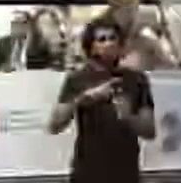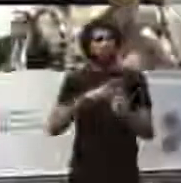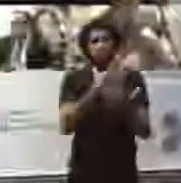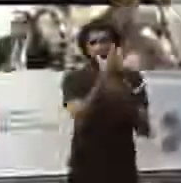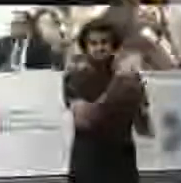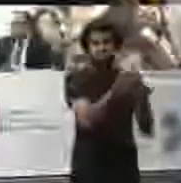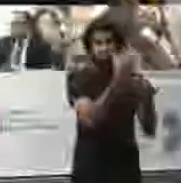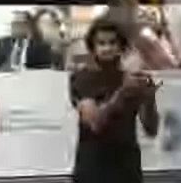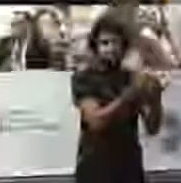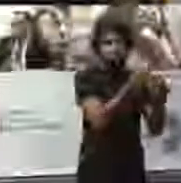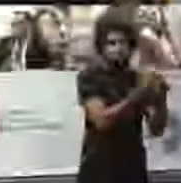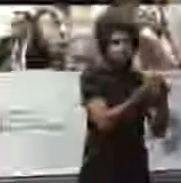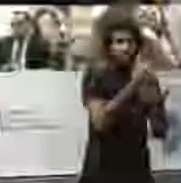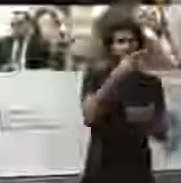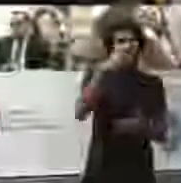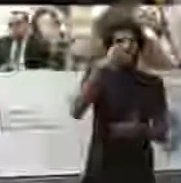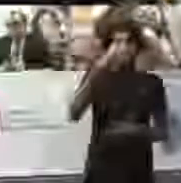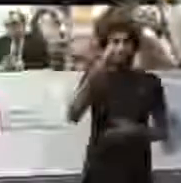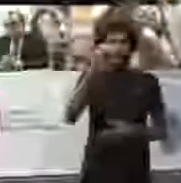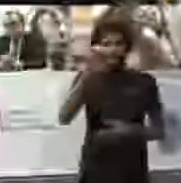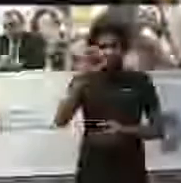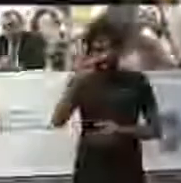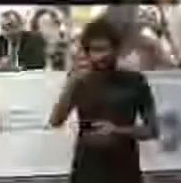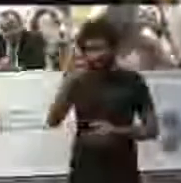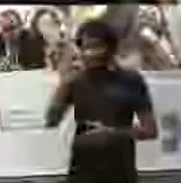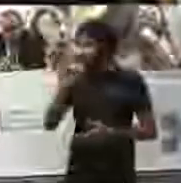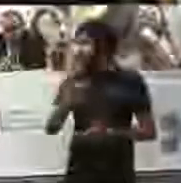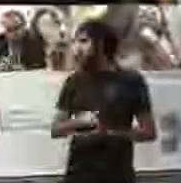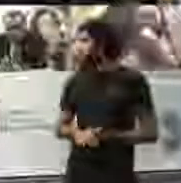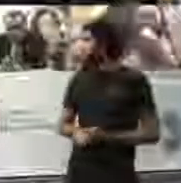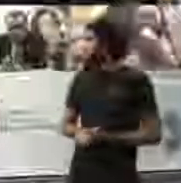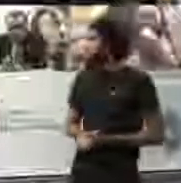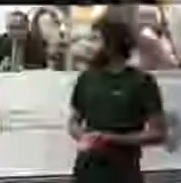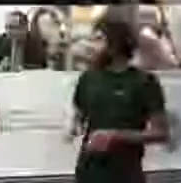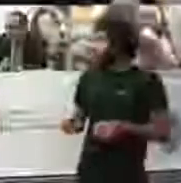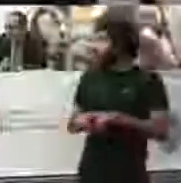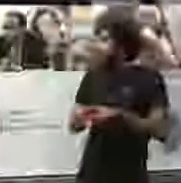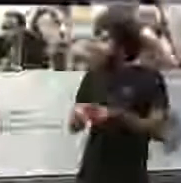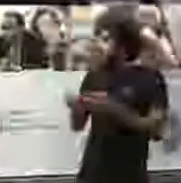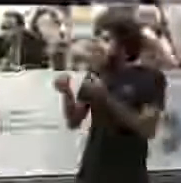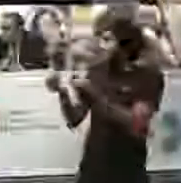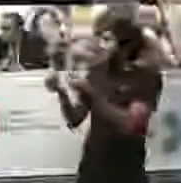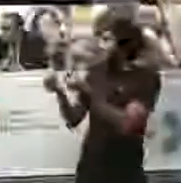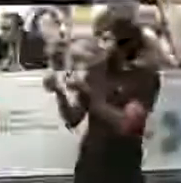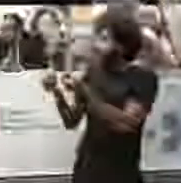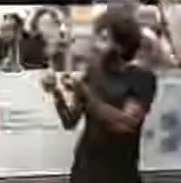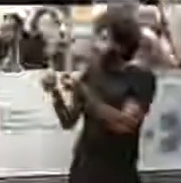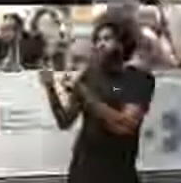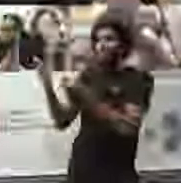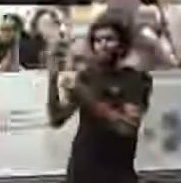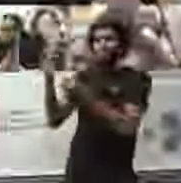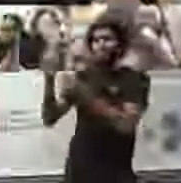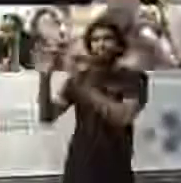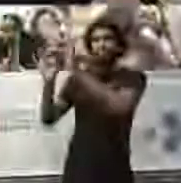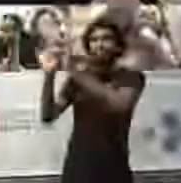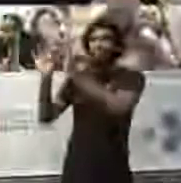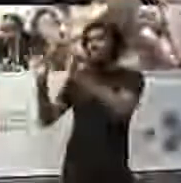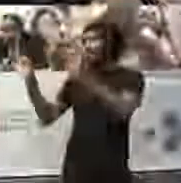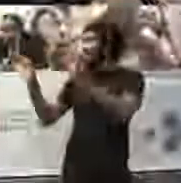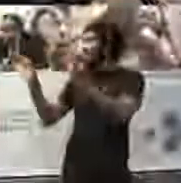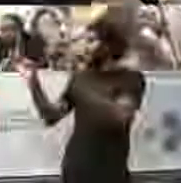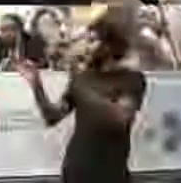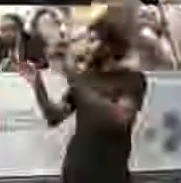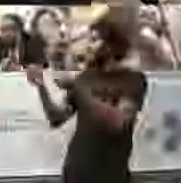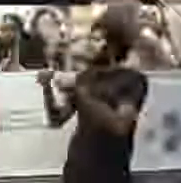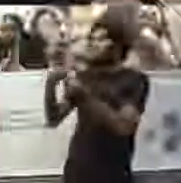ipads e até podem podem baixar como como a hbo que vou deixar aqui uma uma segunda um segundo exemplar que talvez pra